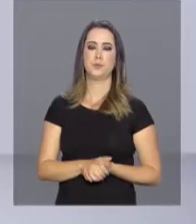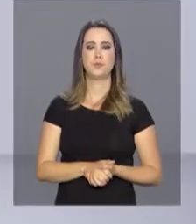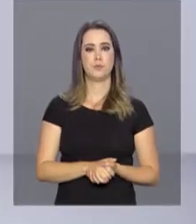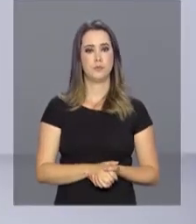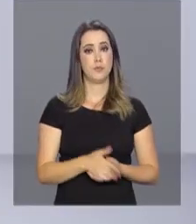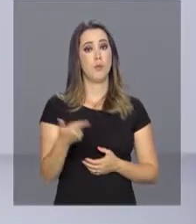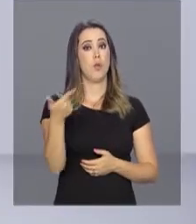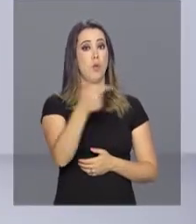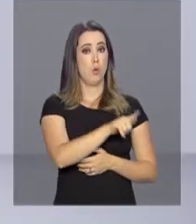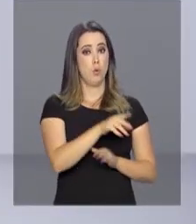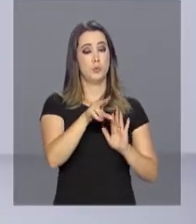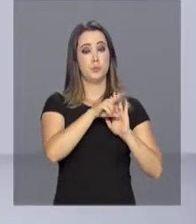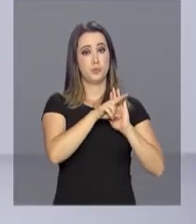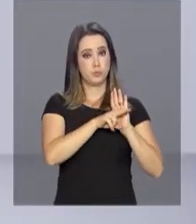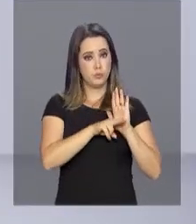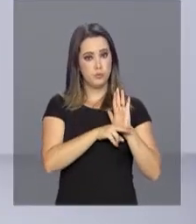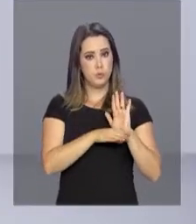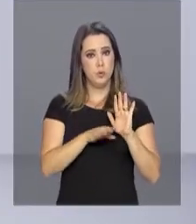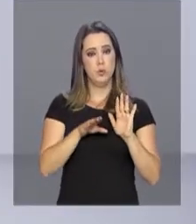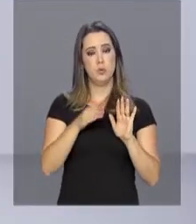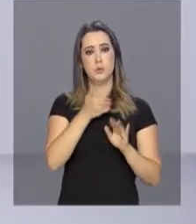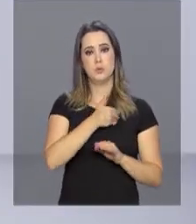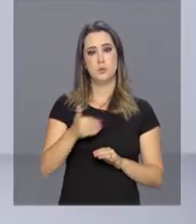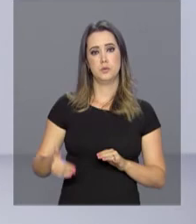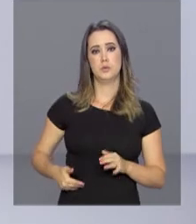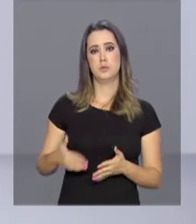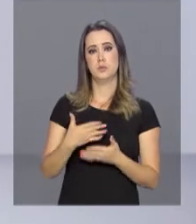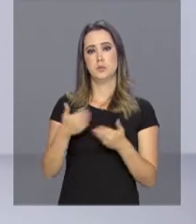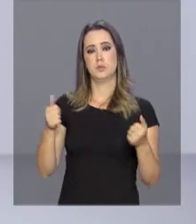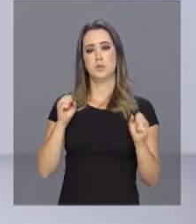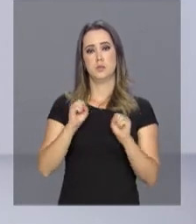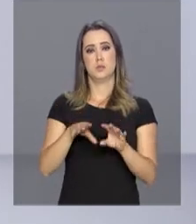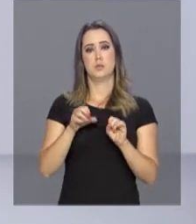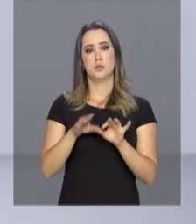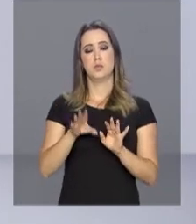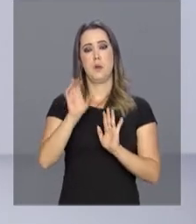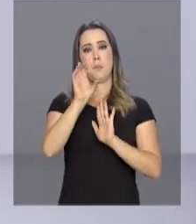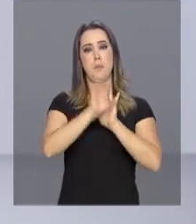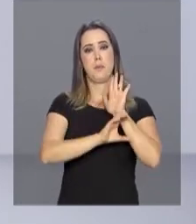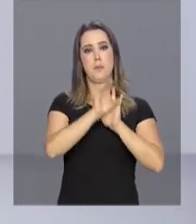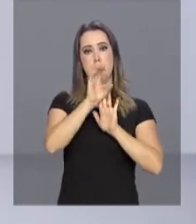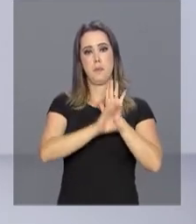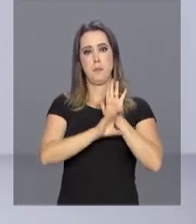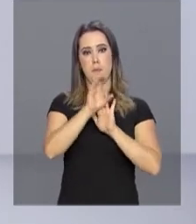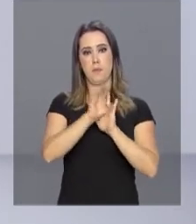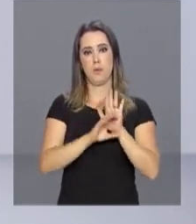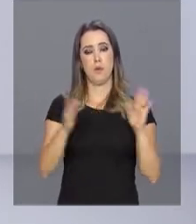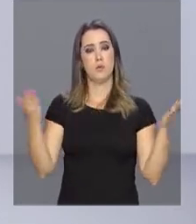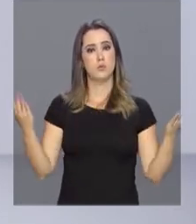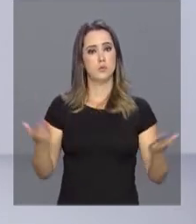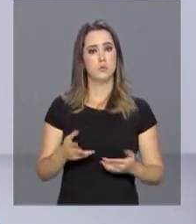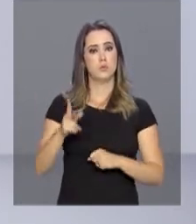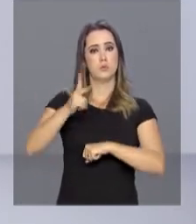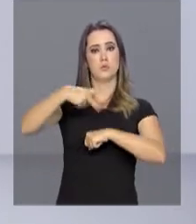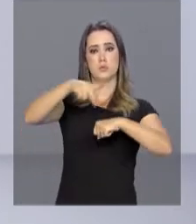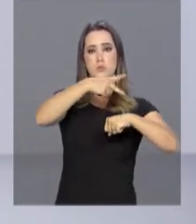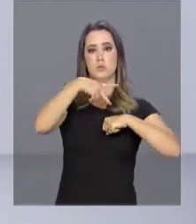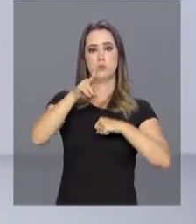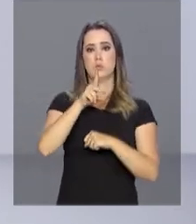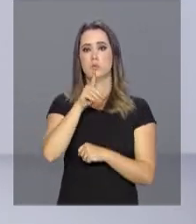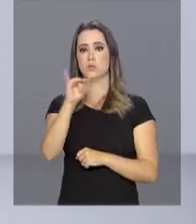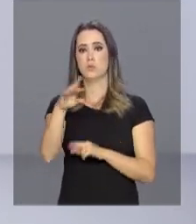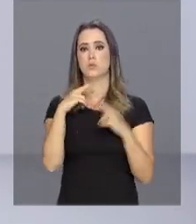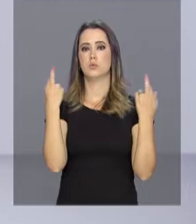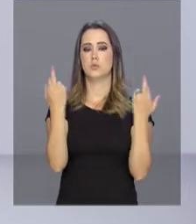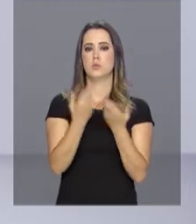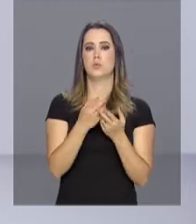E uma outra medida adotada pelo governo para melhoria na educação é a Base Nacional Comum Curricular. Hoje, em todo o país, foi